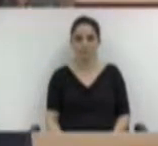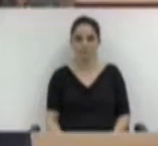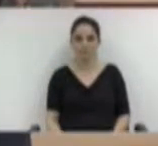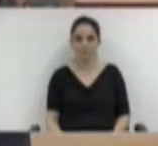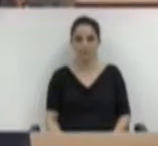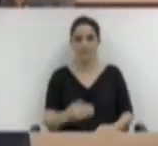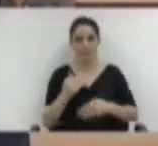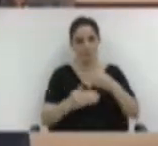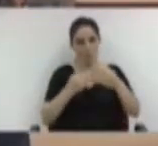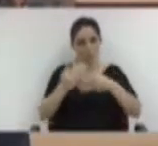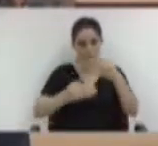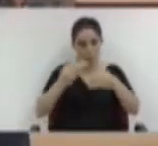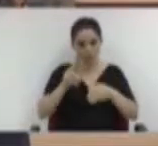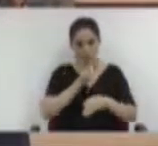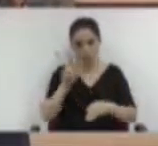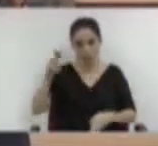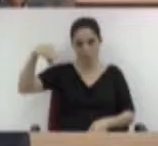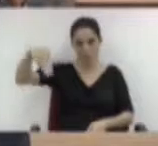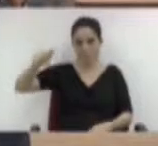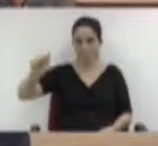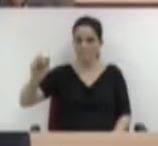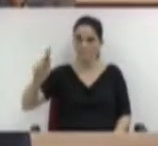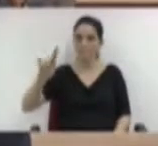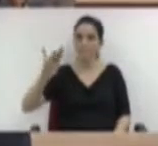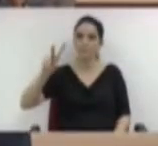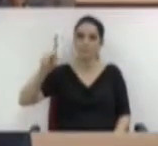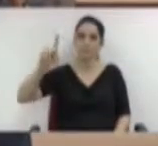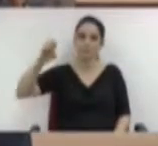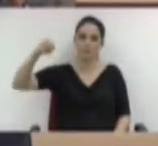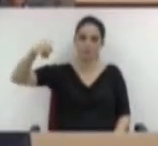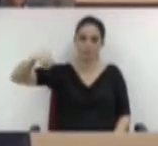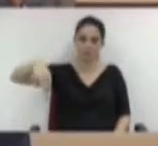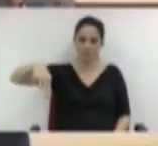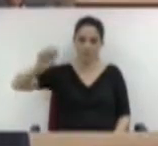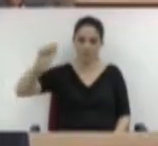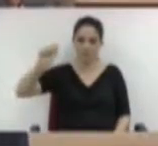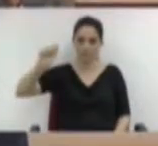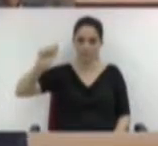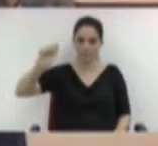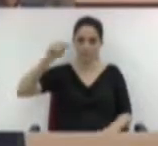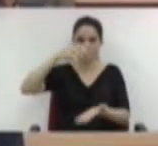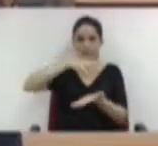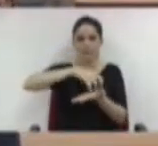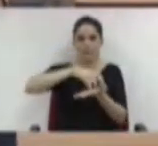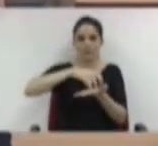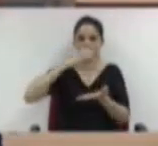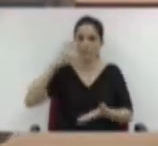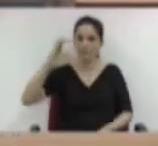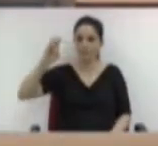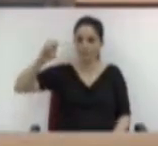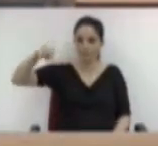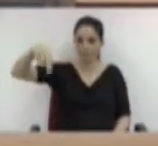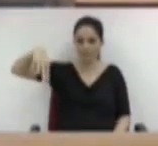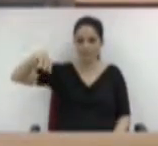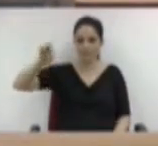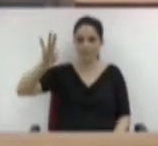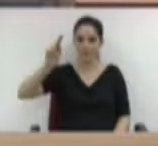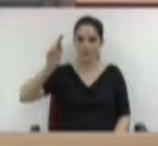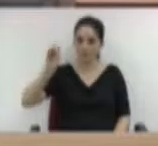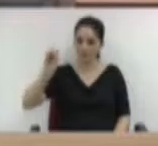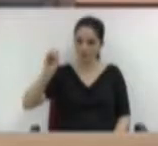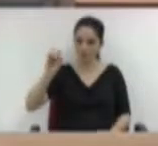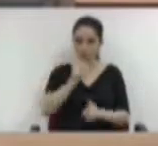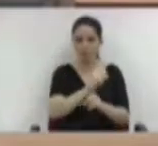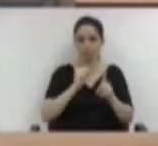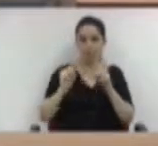Perpetua o nome de Marilena Pinto Ramalho no CLAS Central, Centro de Referência de Assistência